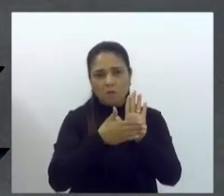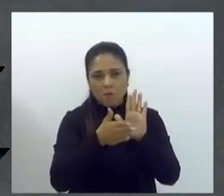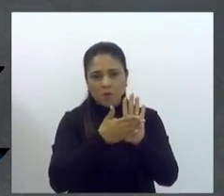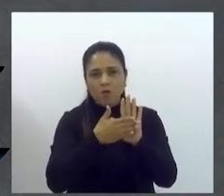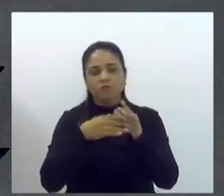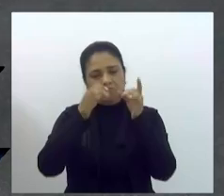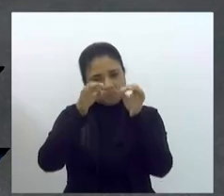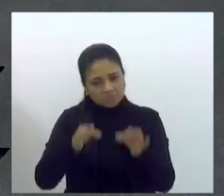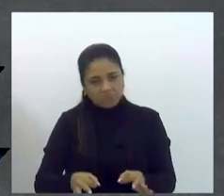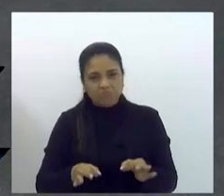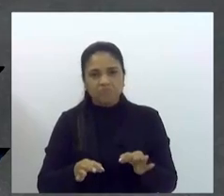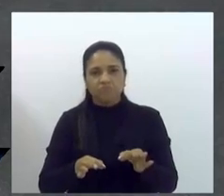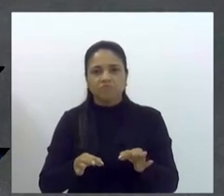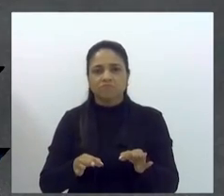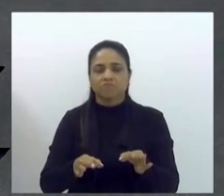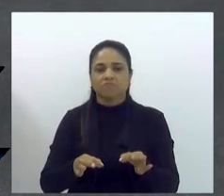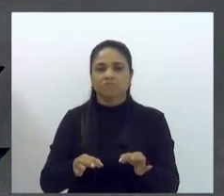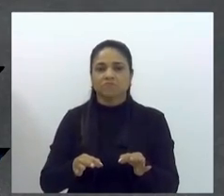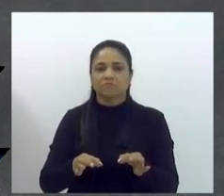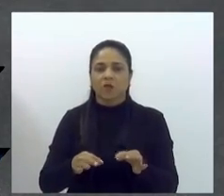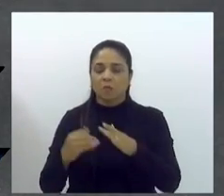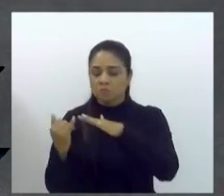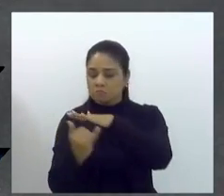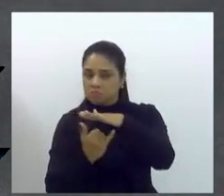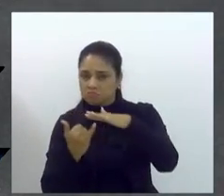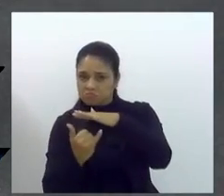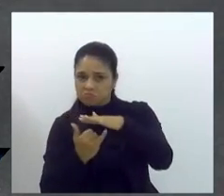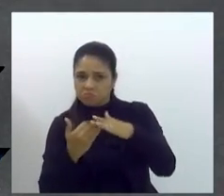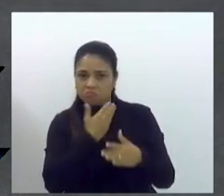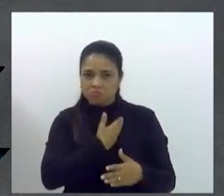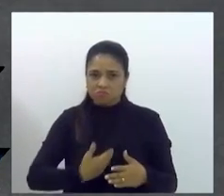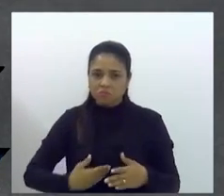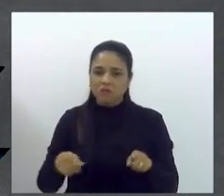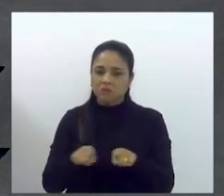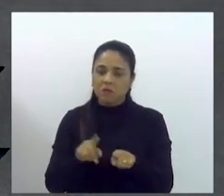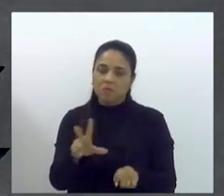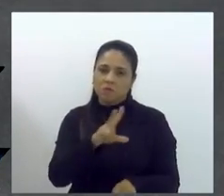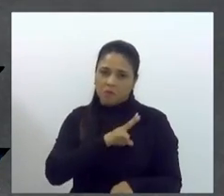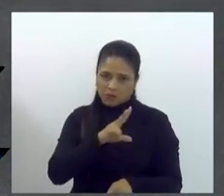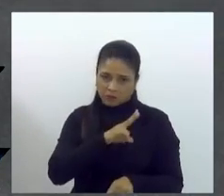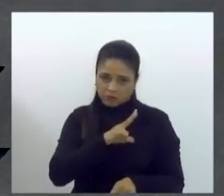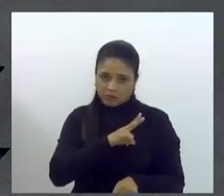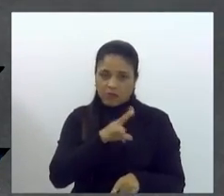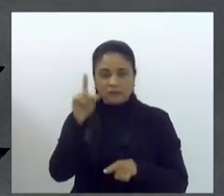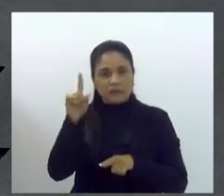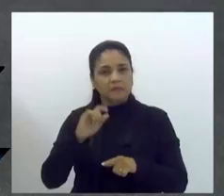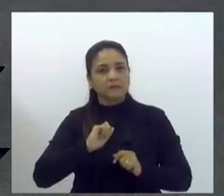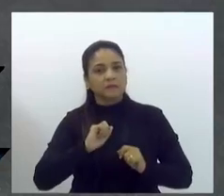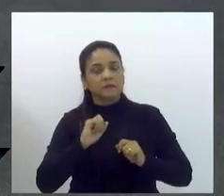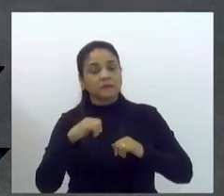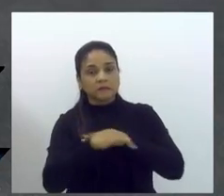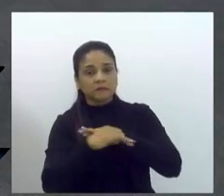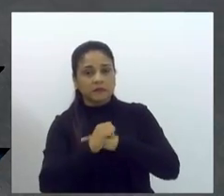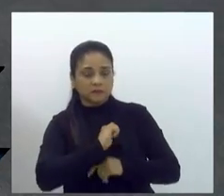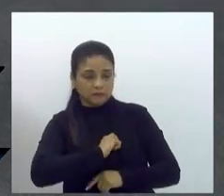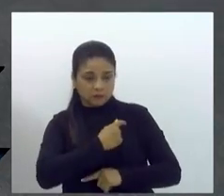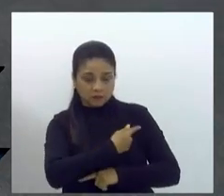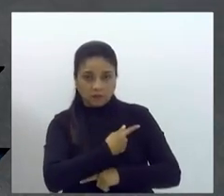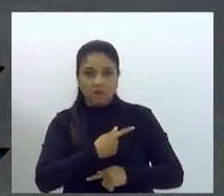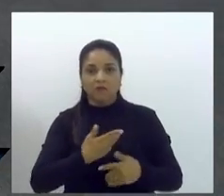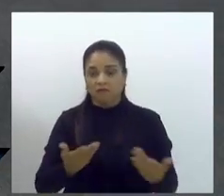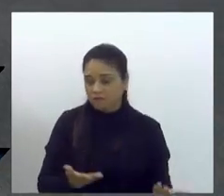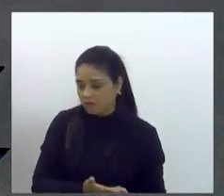a gente tem certeza que não só para os órgãos públicos mas também pela iniciativa privada lá em São Gonçalo nós tivemos um Atacadista